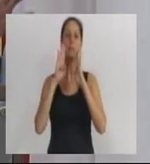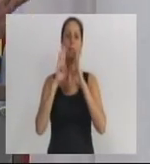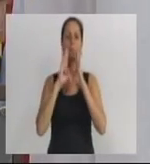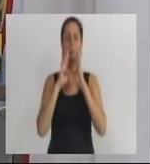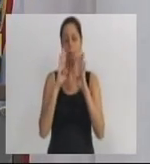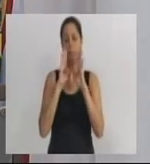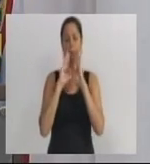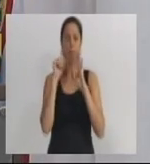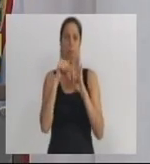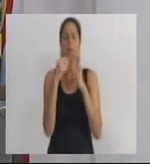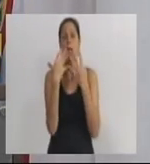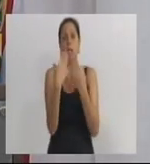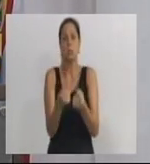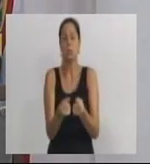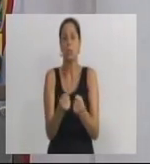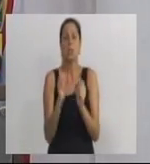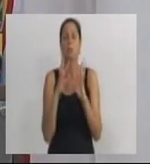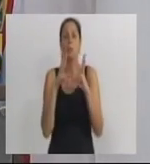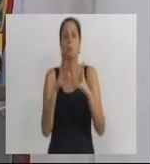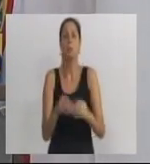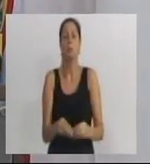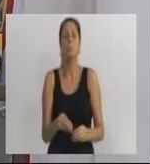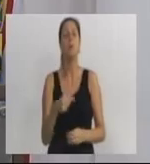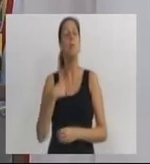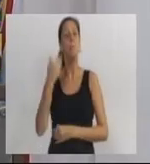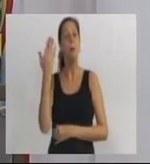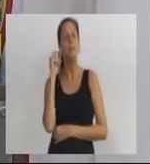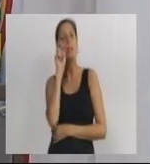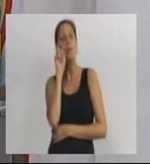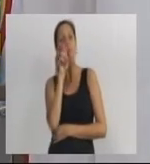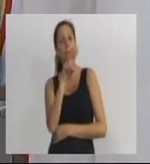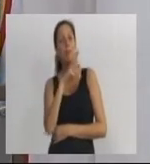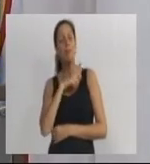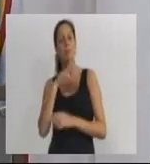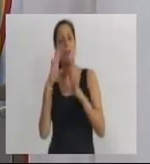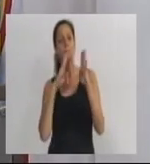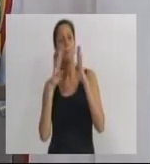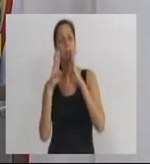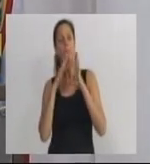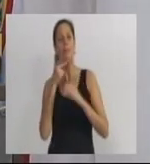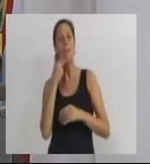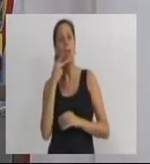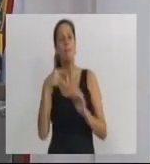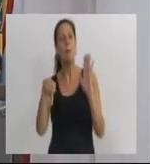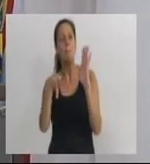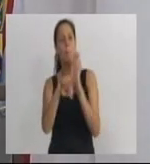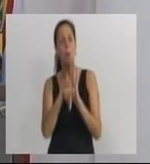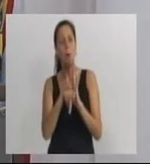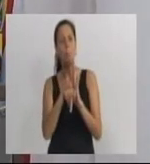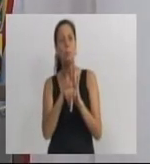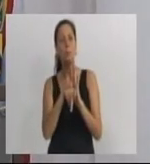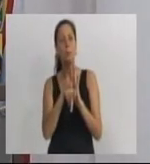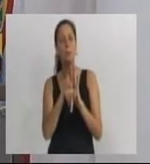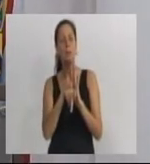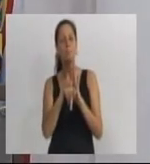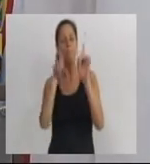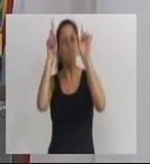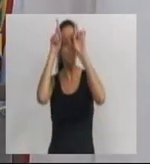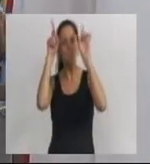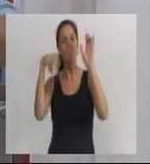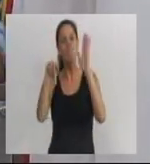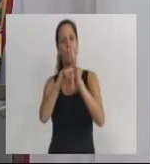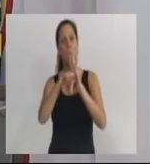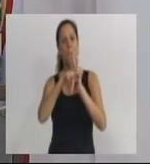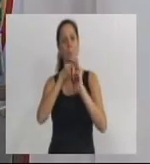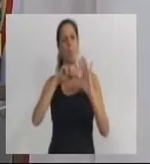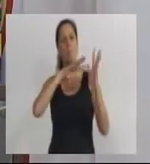né? Esses dias eu jurava como era verdade um extraterrestre no Facebook. Né? Eu vi lá uma foto, jurava que aquilo era verdade mesmo, até